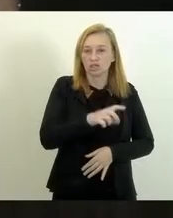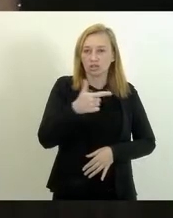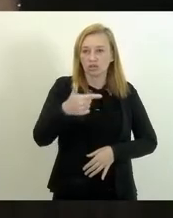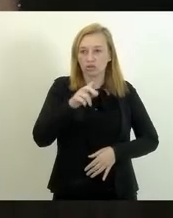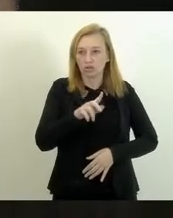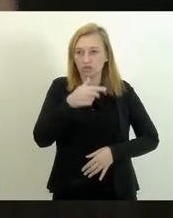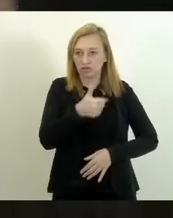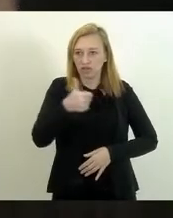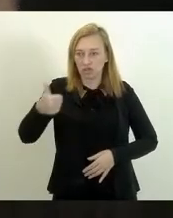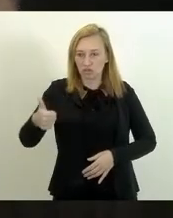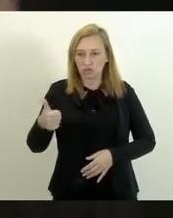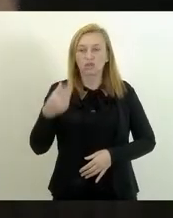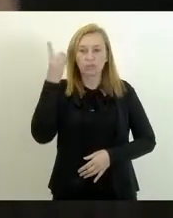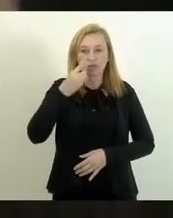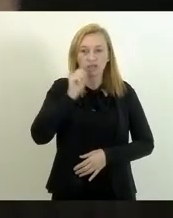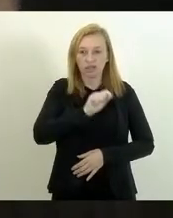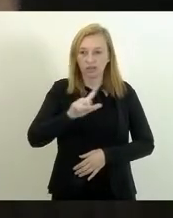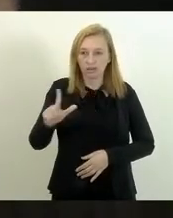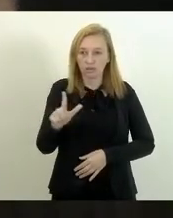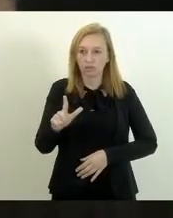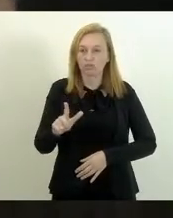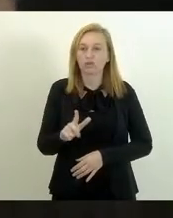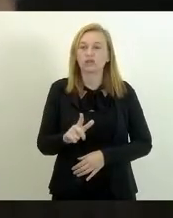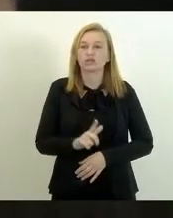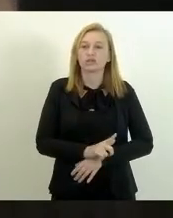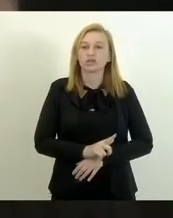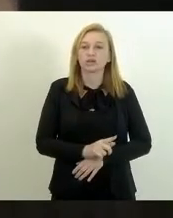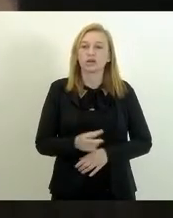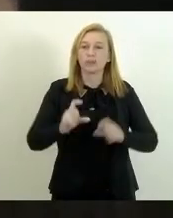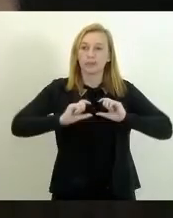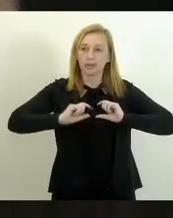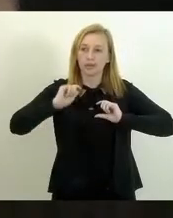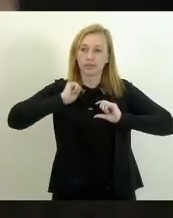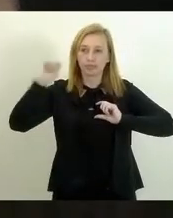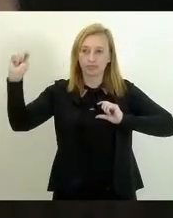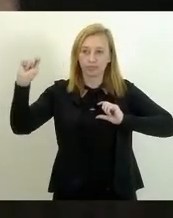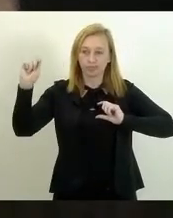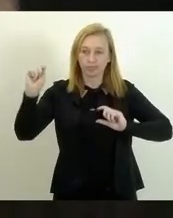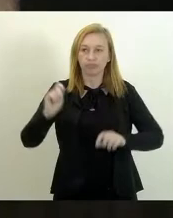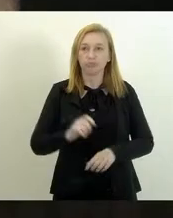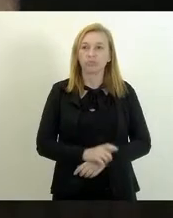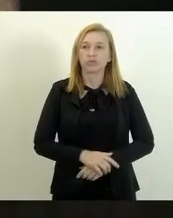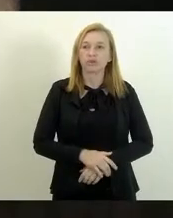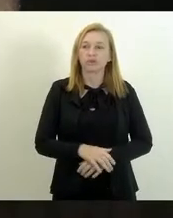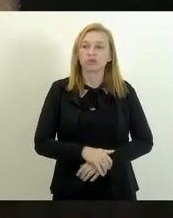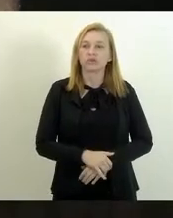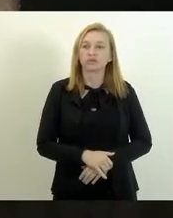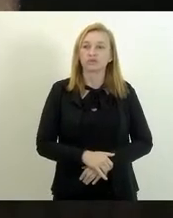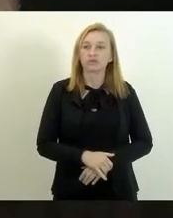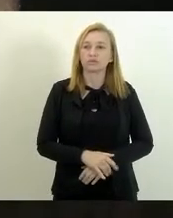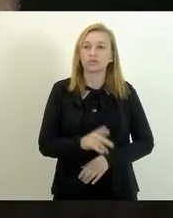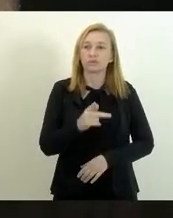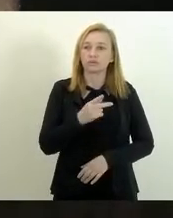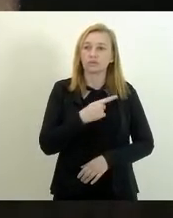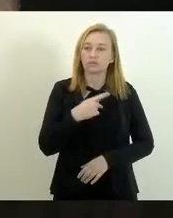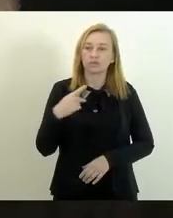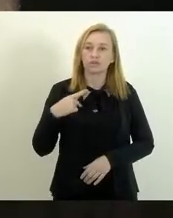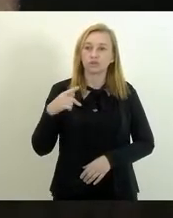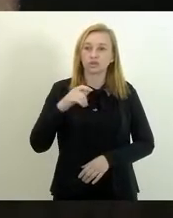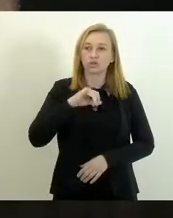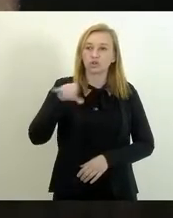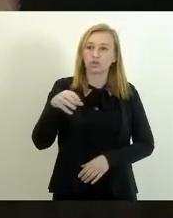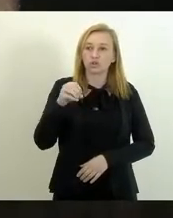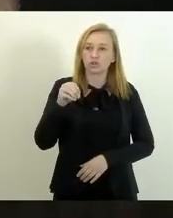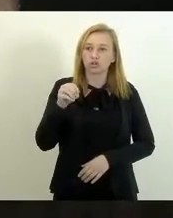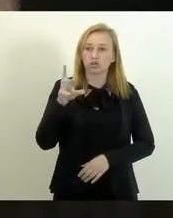de autoria do deputado Daniel Librelon, que concede medalha Tiradentes e o respectivo diploma ao pastor Jorge